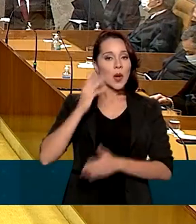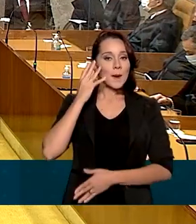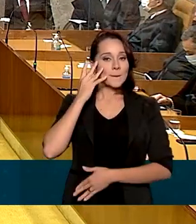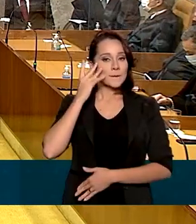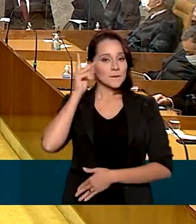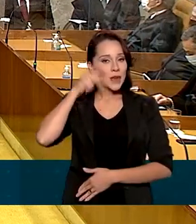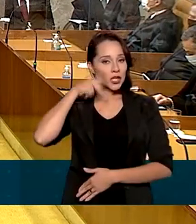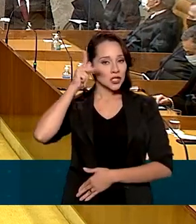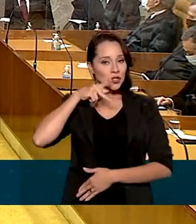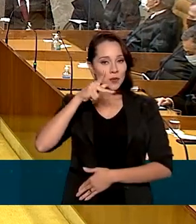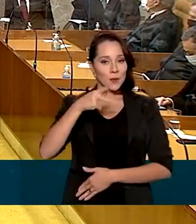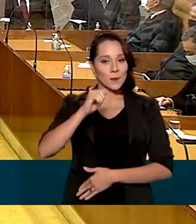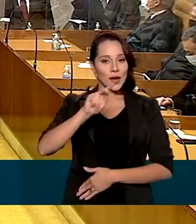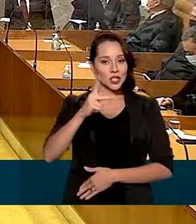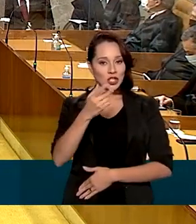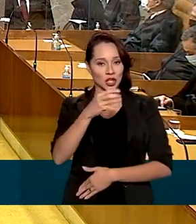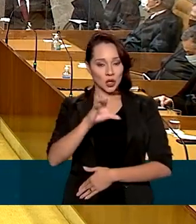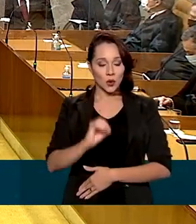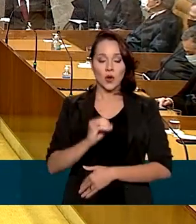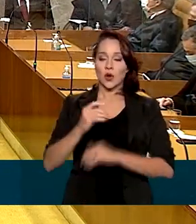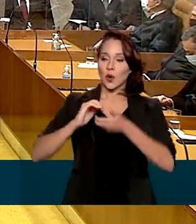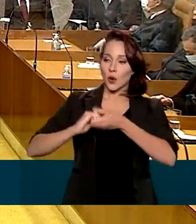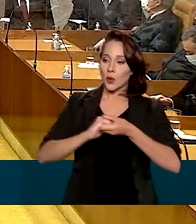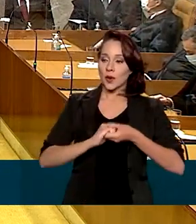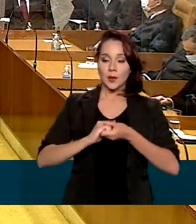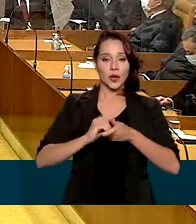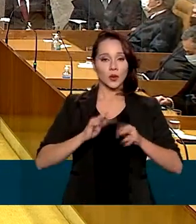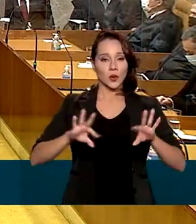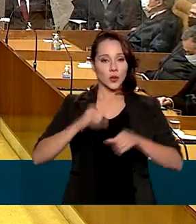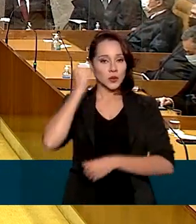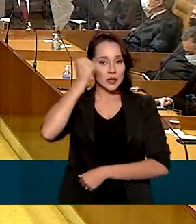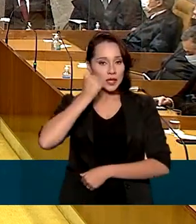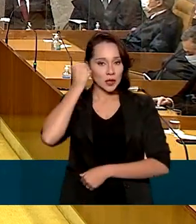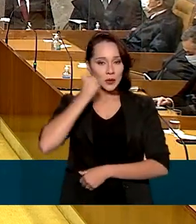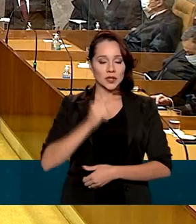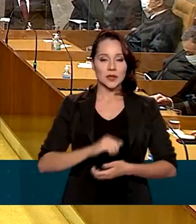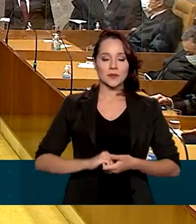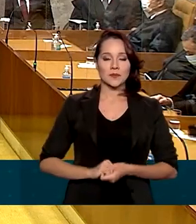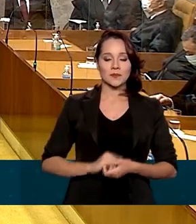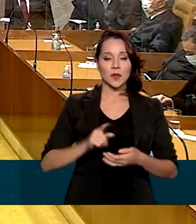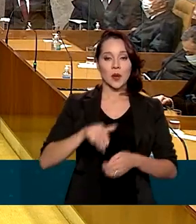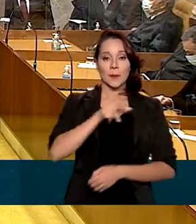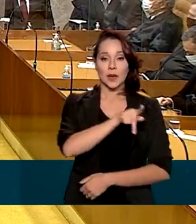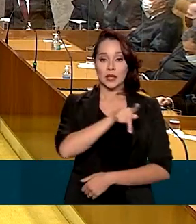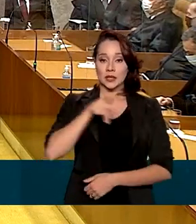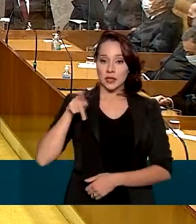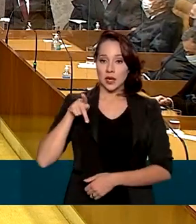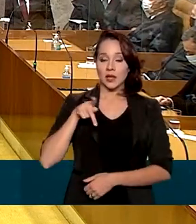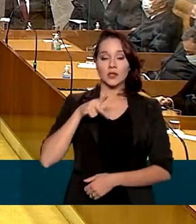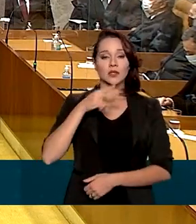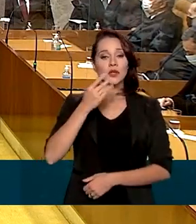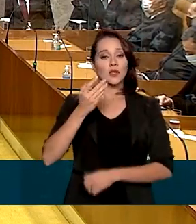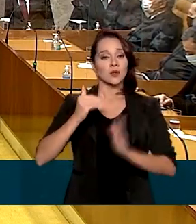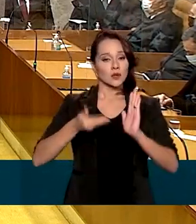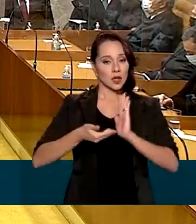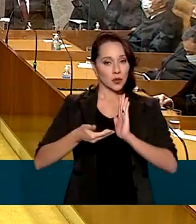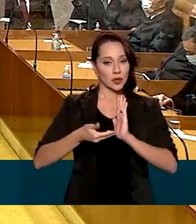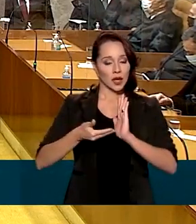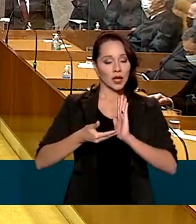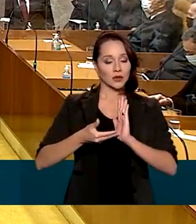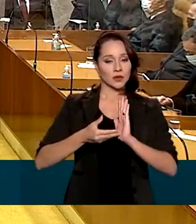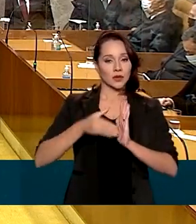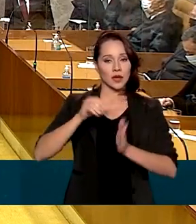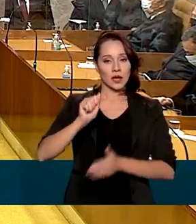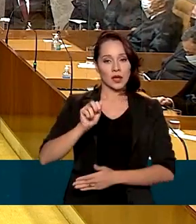Pacheco, na pessoa de quem cumprimento os senhores senadores da República; Presidente da Câmara dos Deputados,